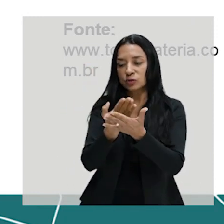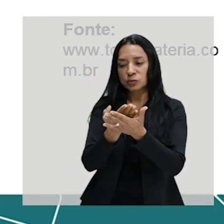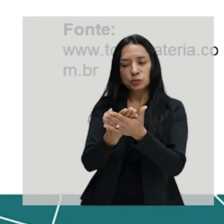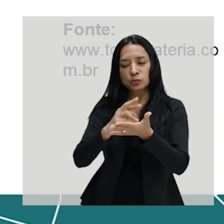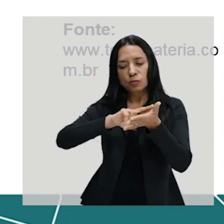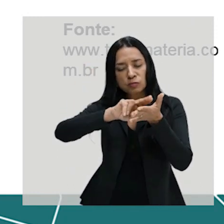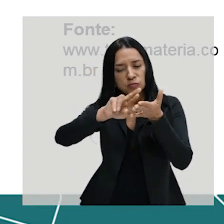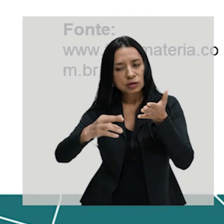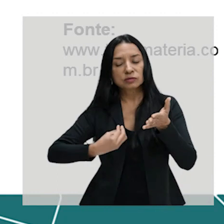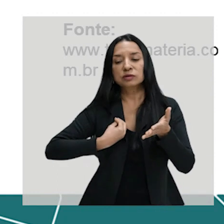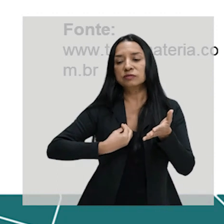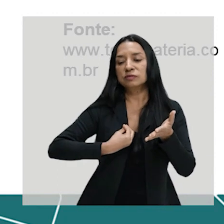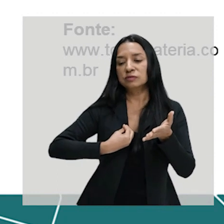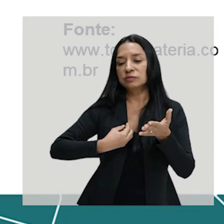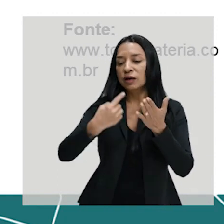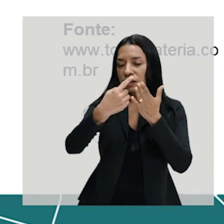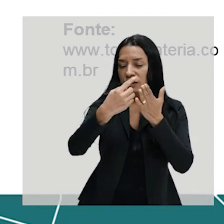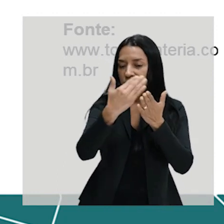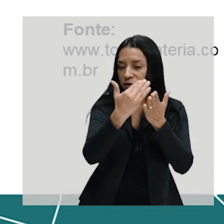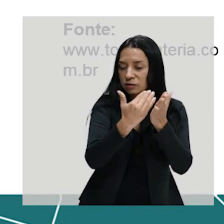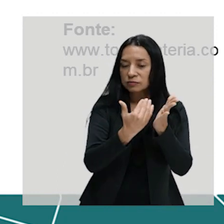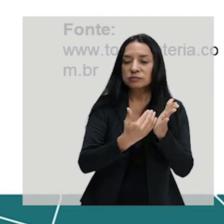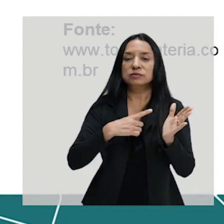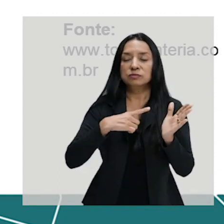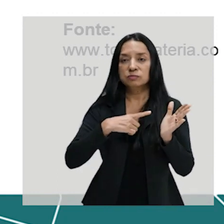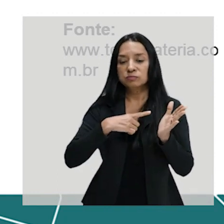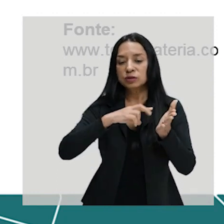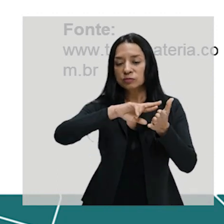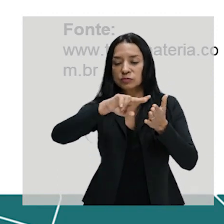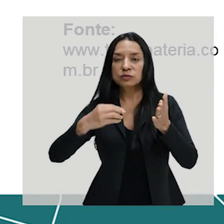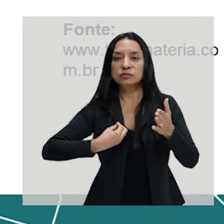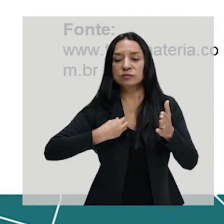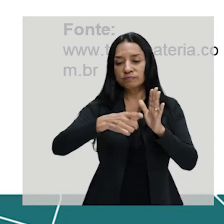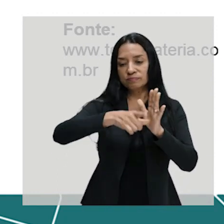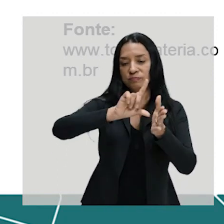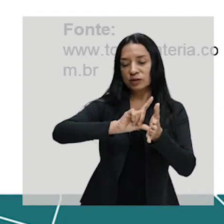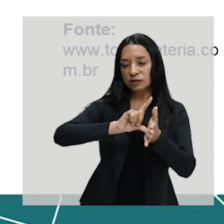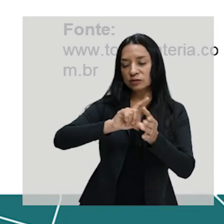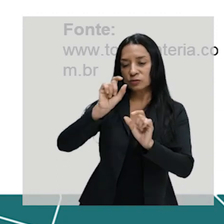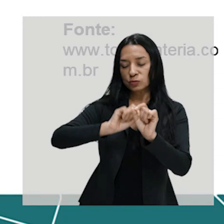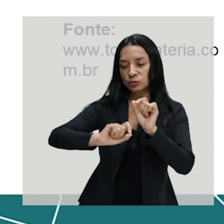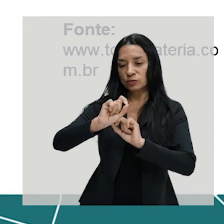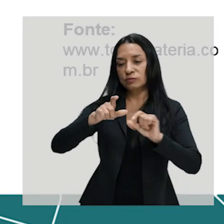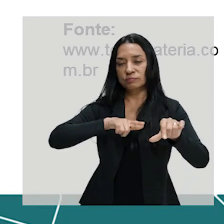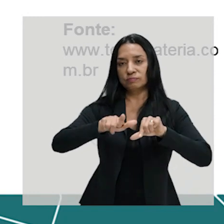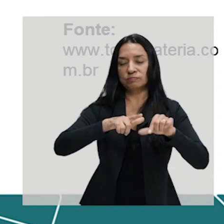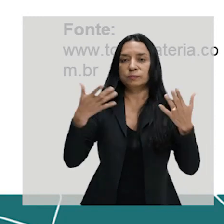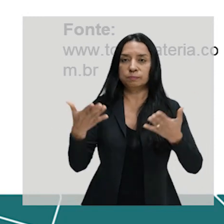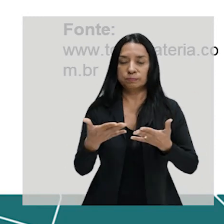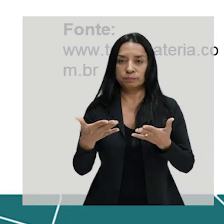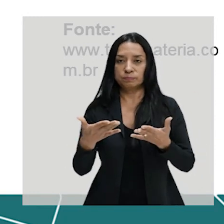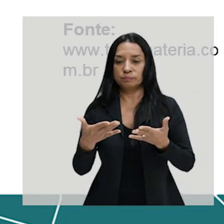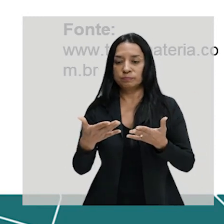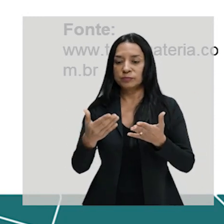seres vivos a classificação que existia dos seres vivos antes dessa que a gente trabalha atualmente